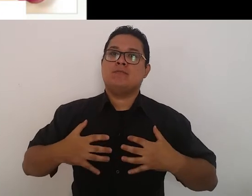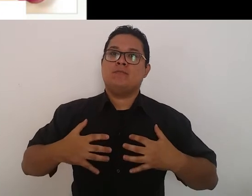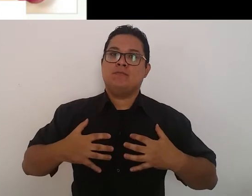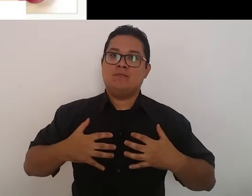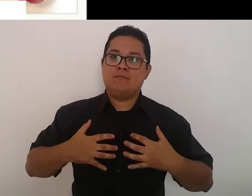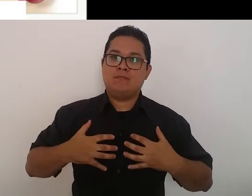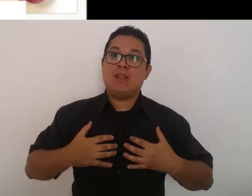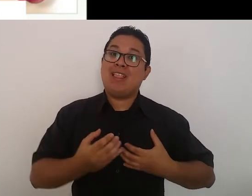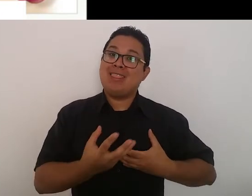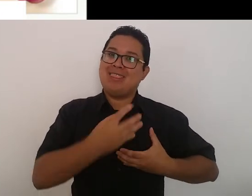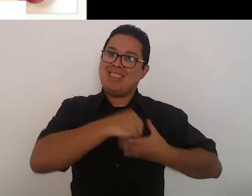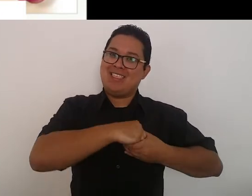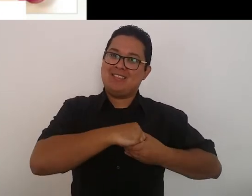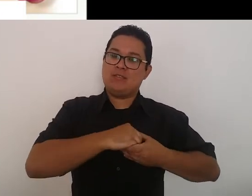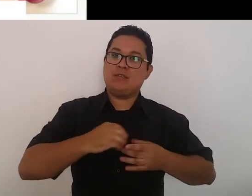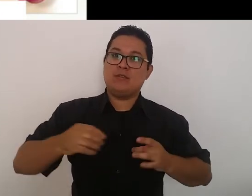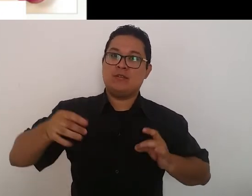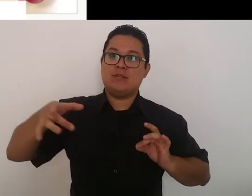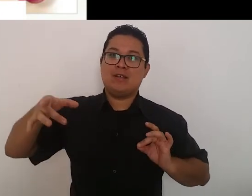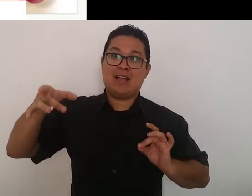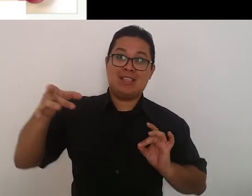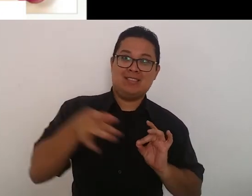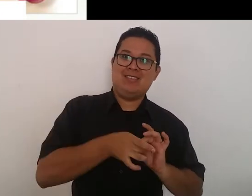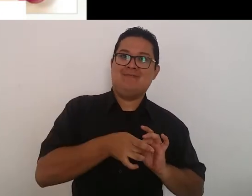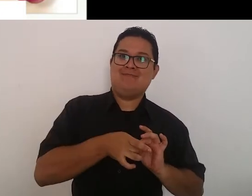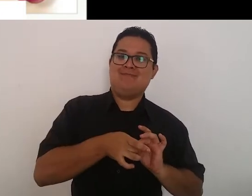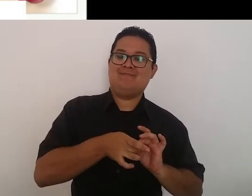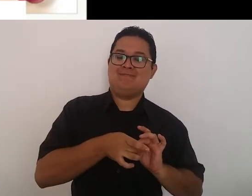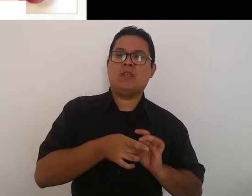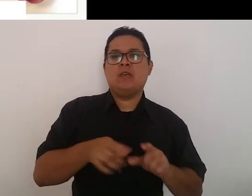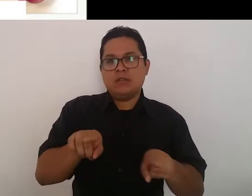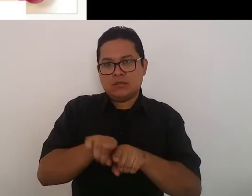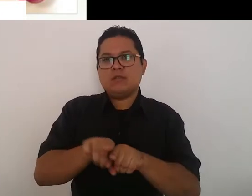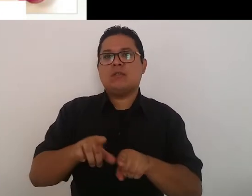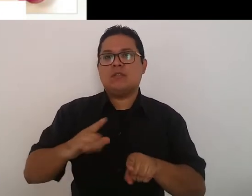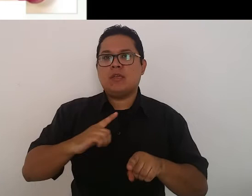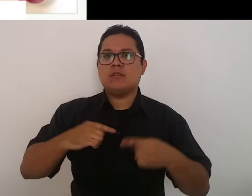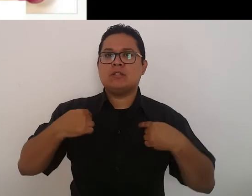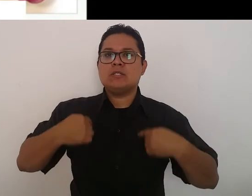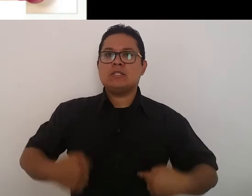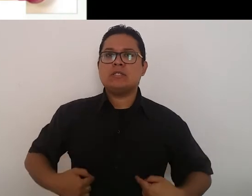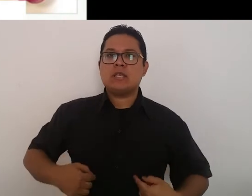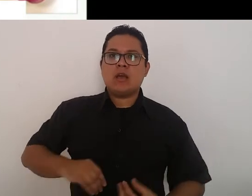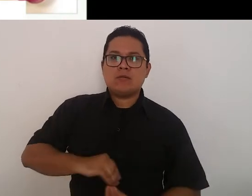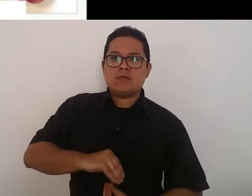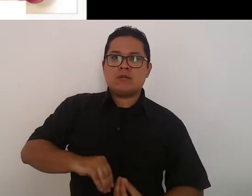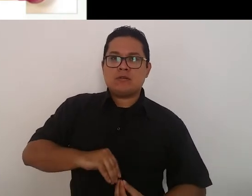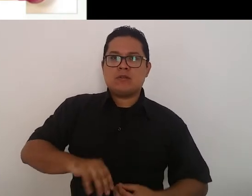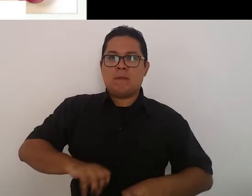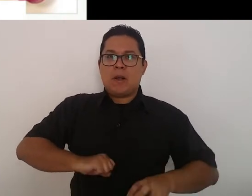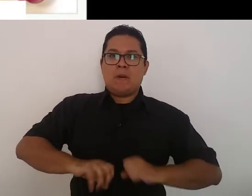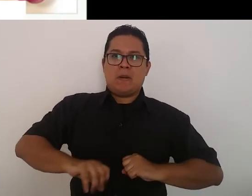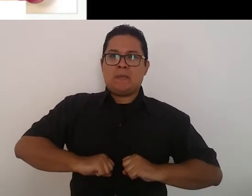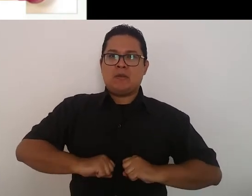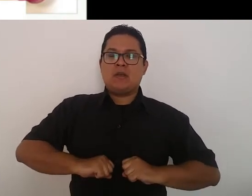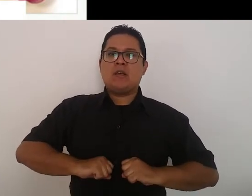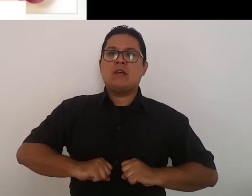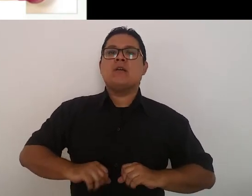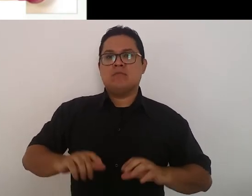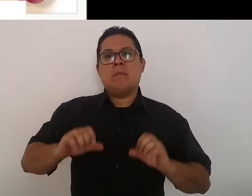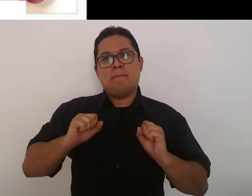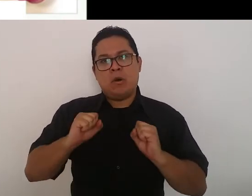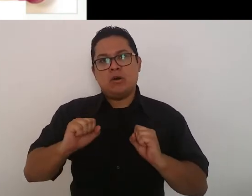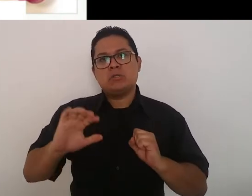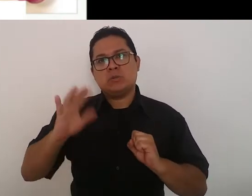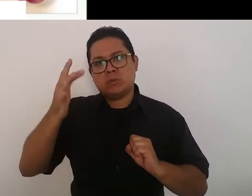no gastrointestinal, como eu disse, por isso que eu vi algumas notícias, algumas reportagens falando de presença de coronavírus em fezes de pessoas